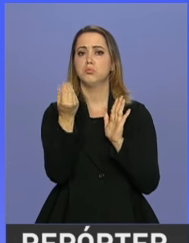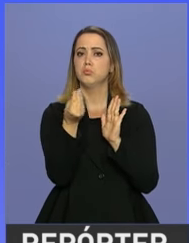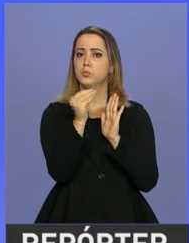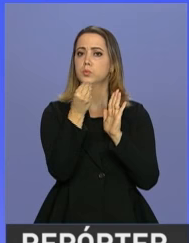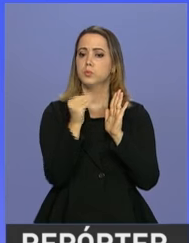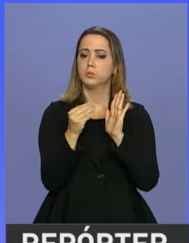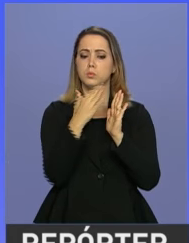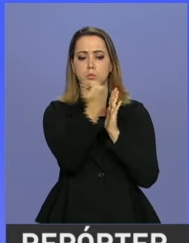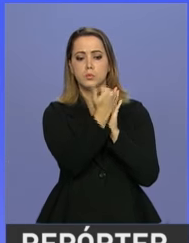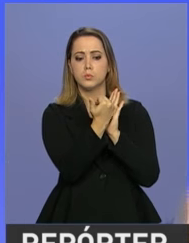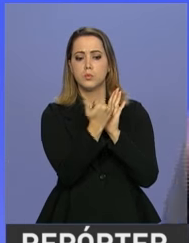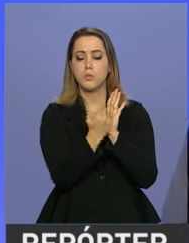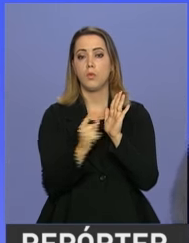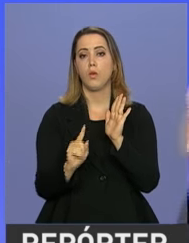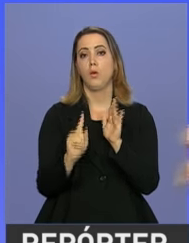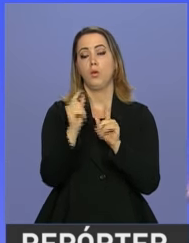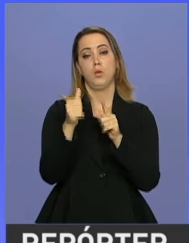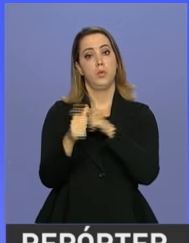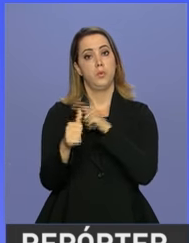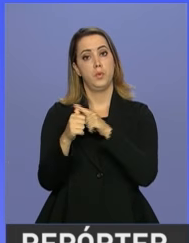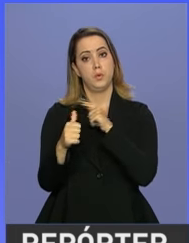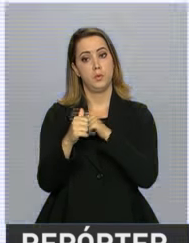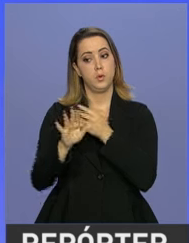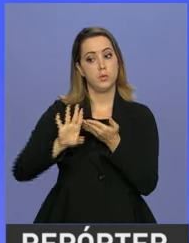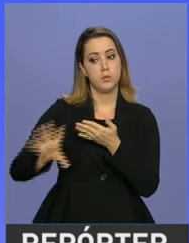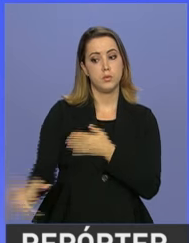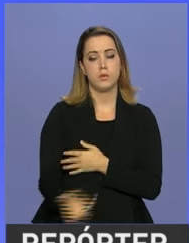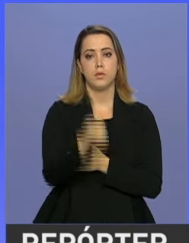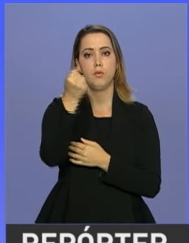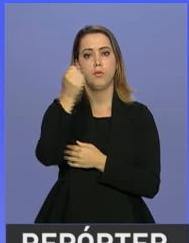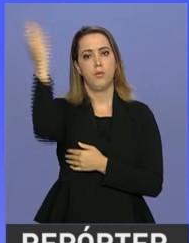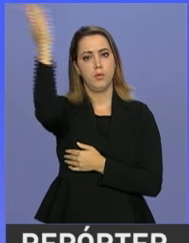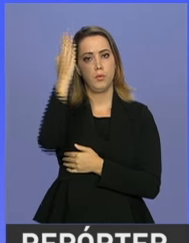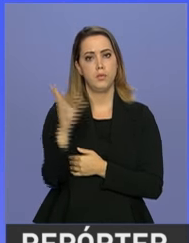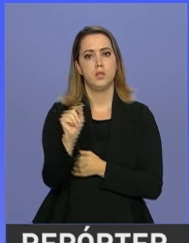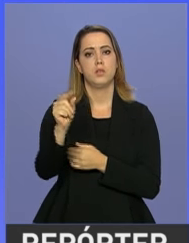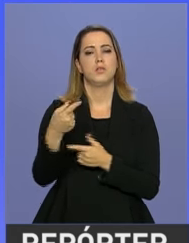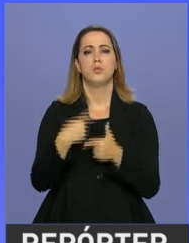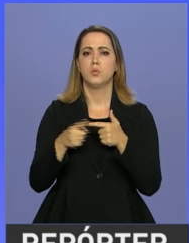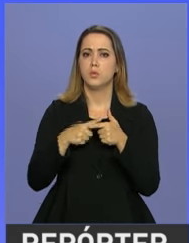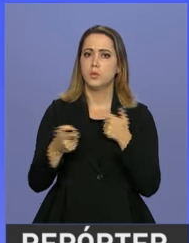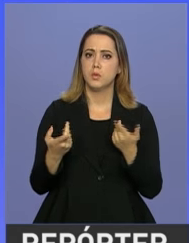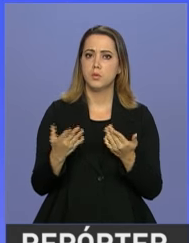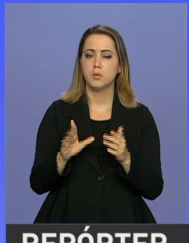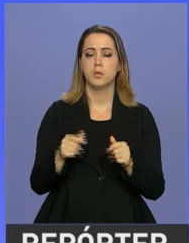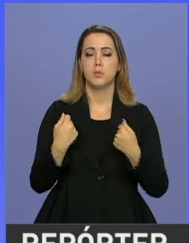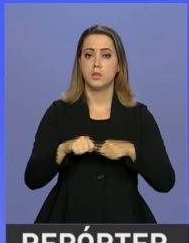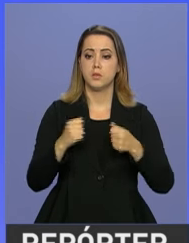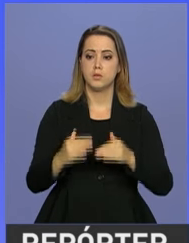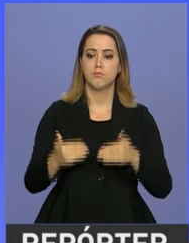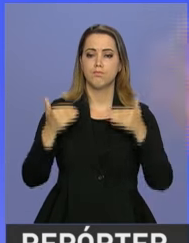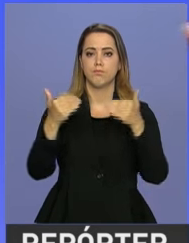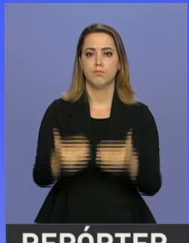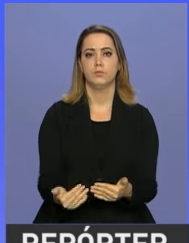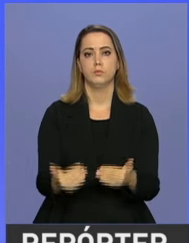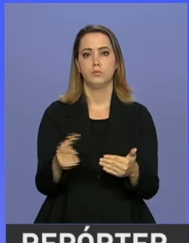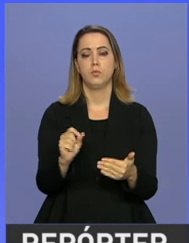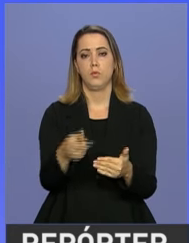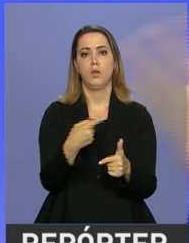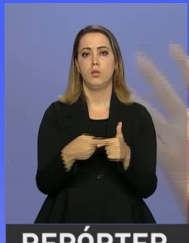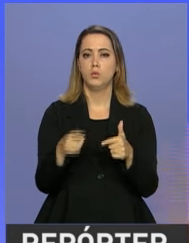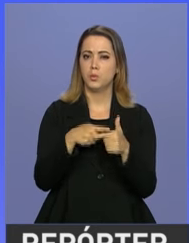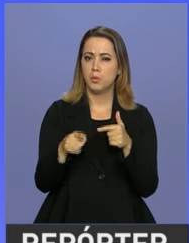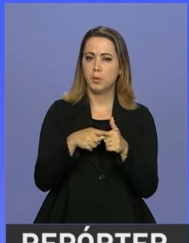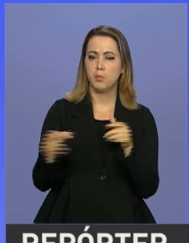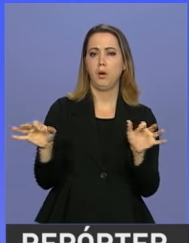primeiro deles é nós tirarmos o país da recessão. Nós precisamos enfrentar a recessão, sair da recessão. Por isso que logo no